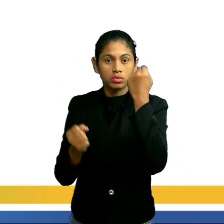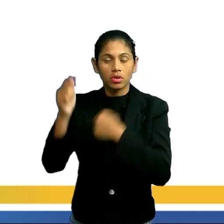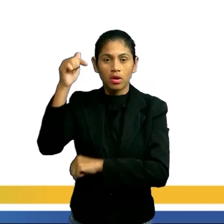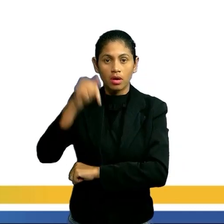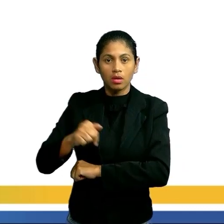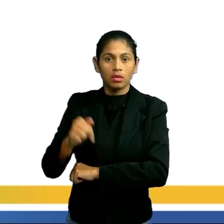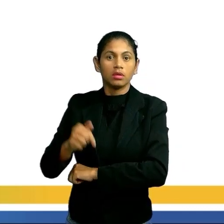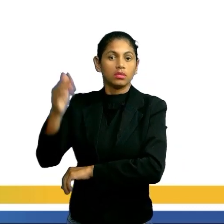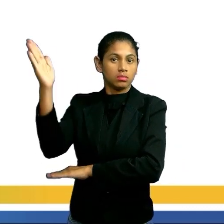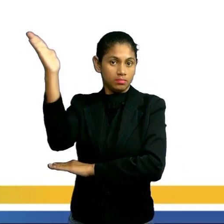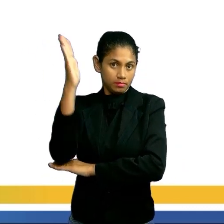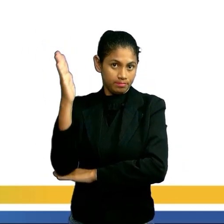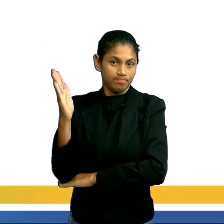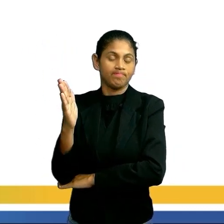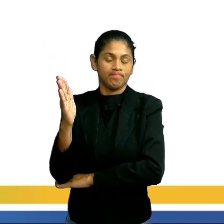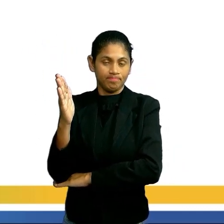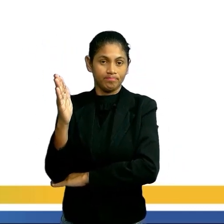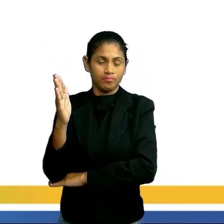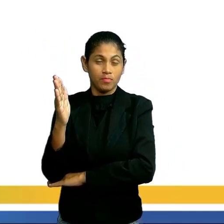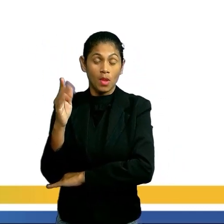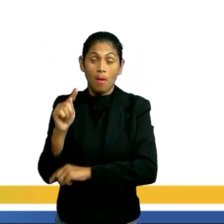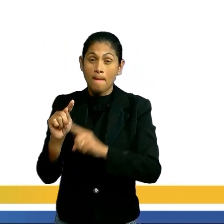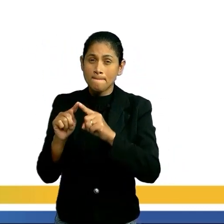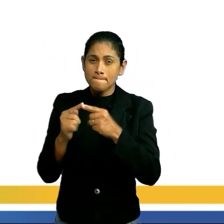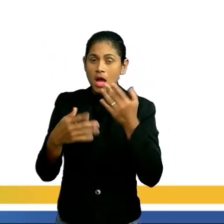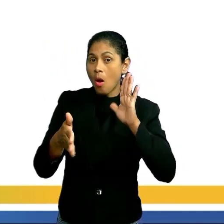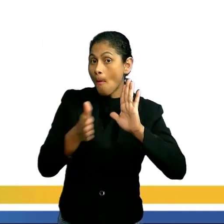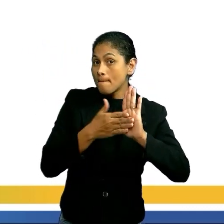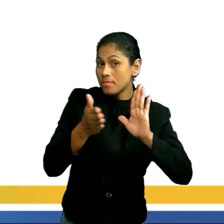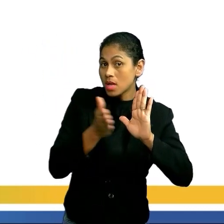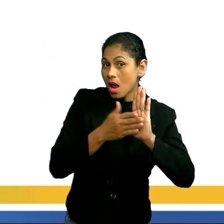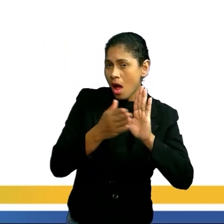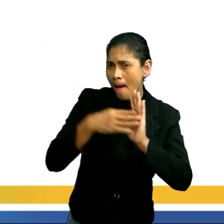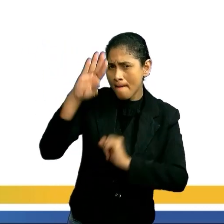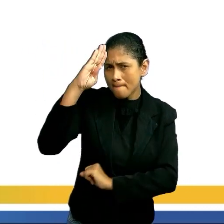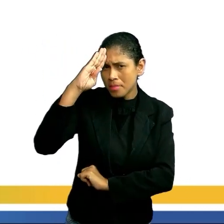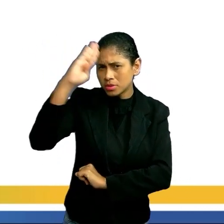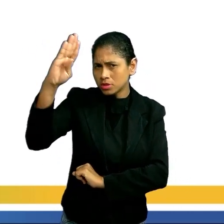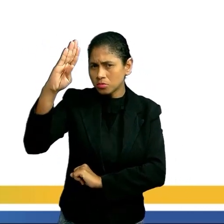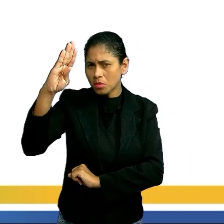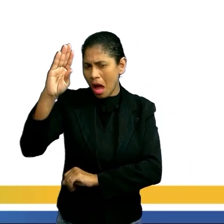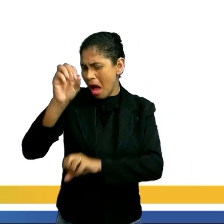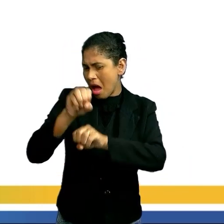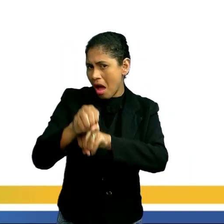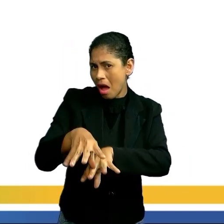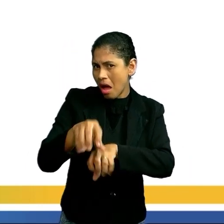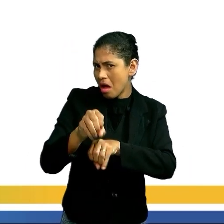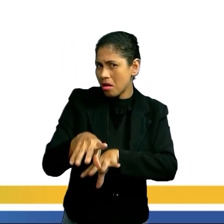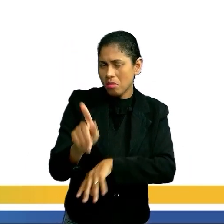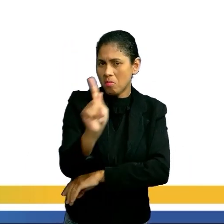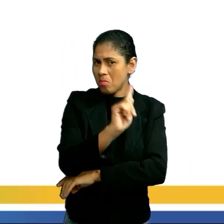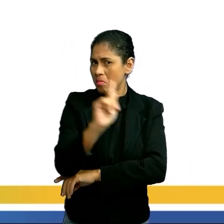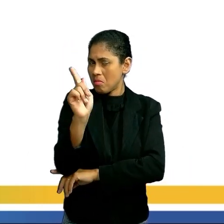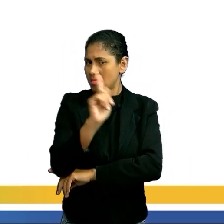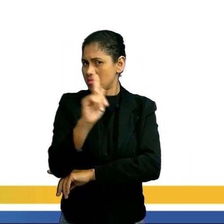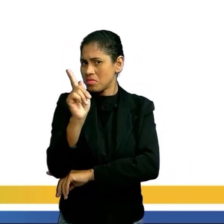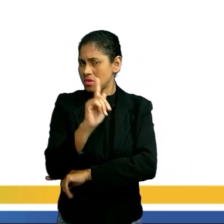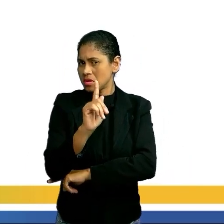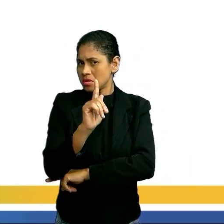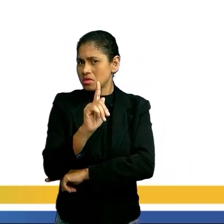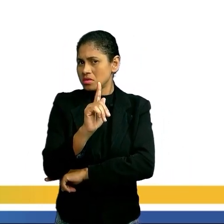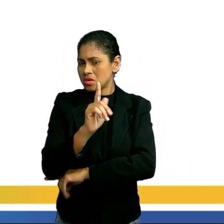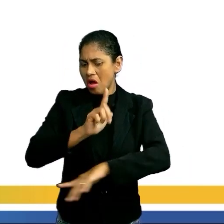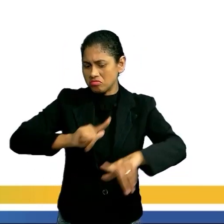principal do Eurico Gaspar Dutra não era, né, a educação, nem a formação de mão de obra barata.